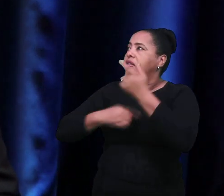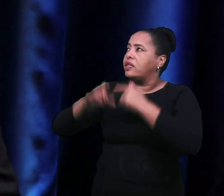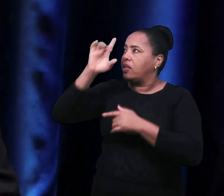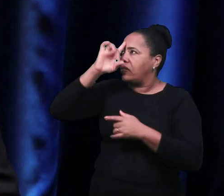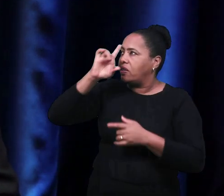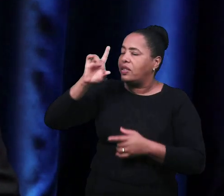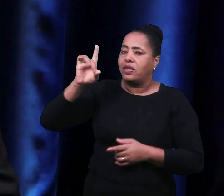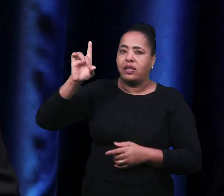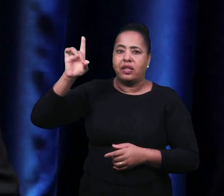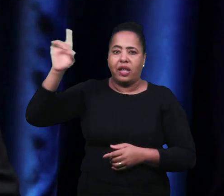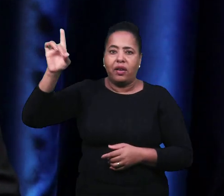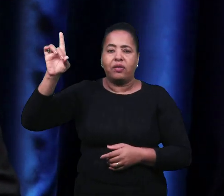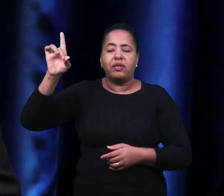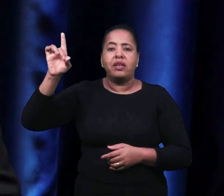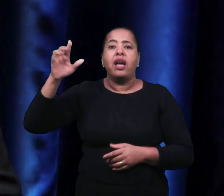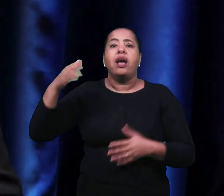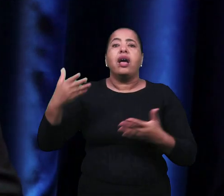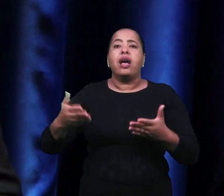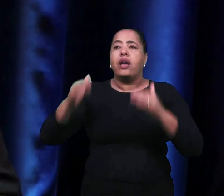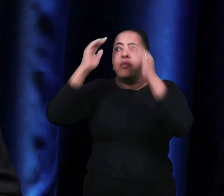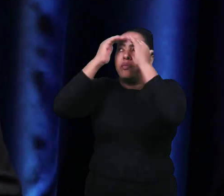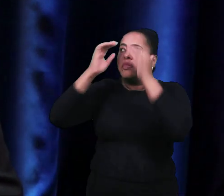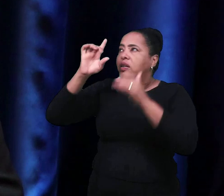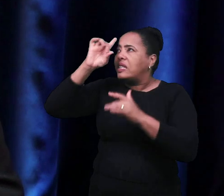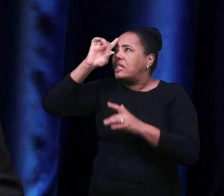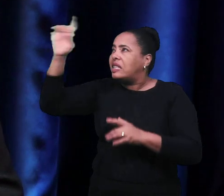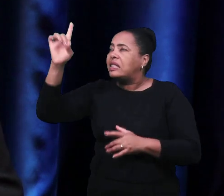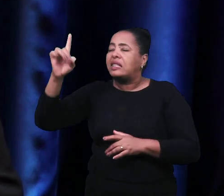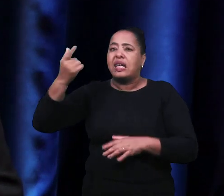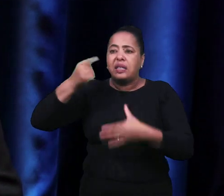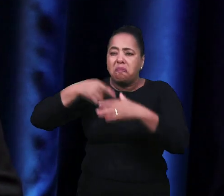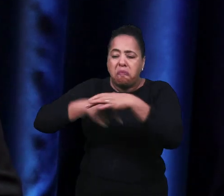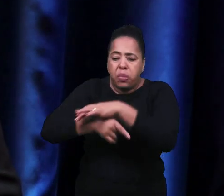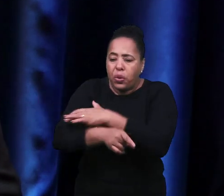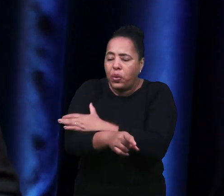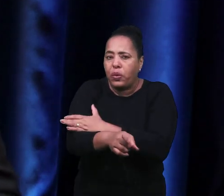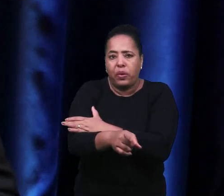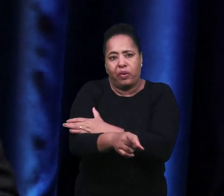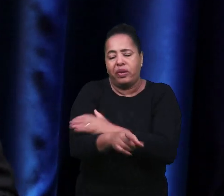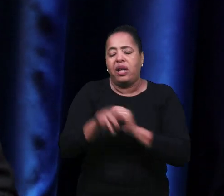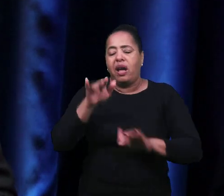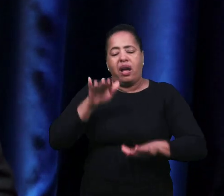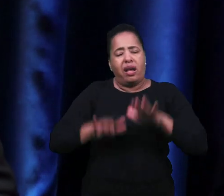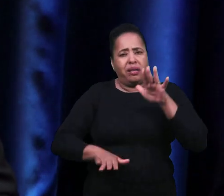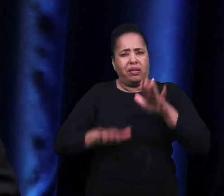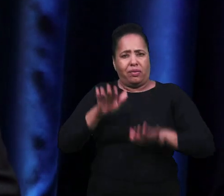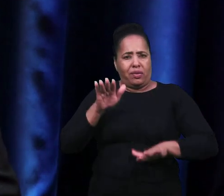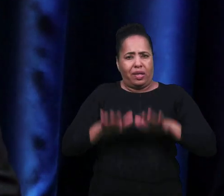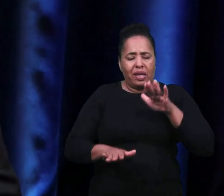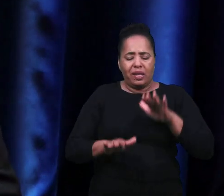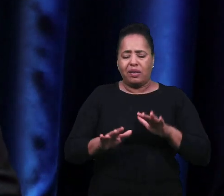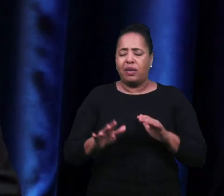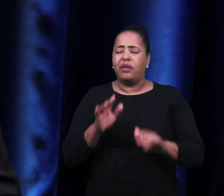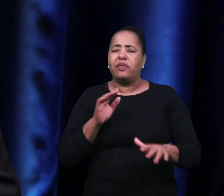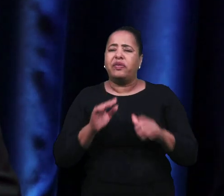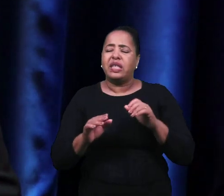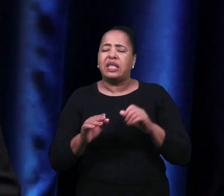essa vontade que ela vai além do nosso momento. Às vezes o homem se prende a um